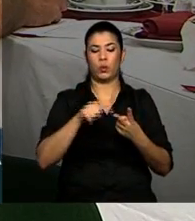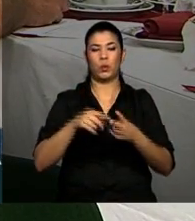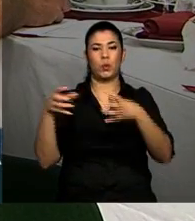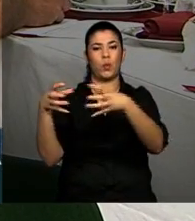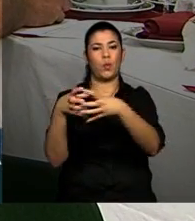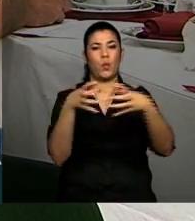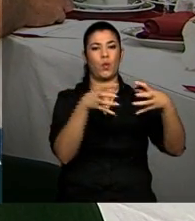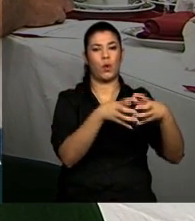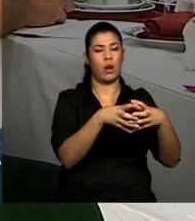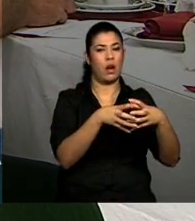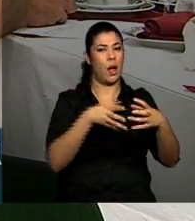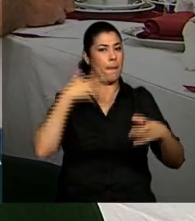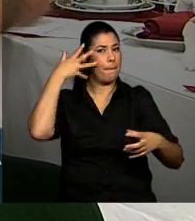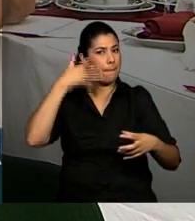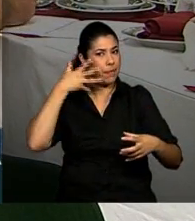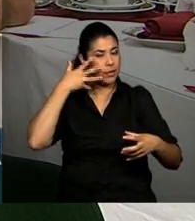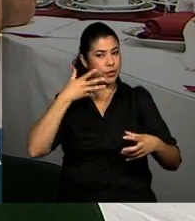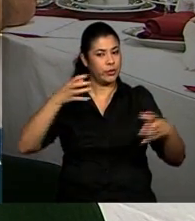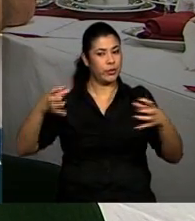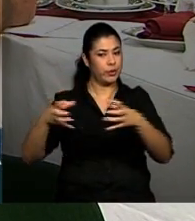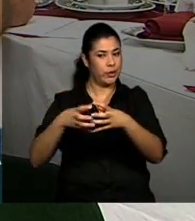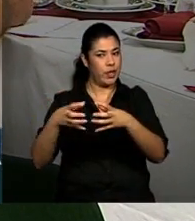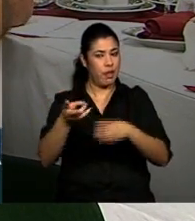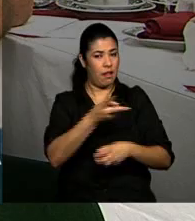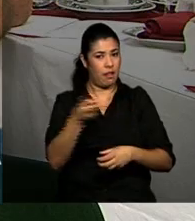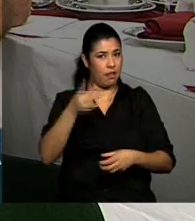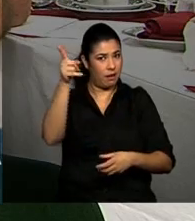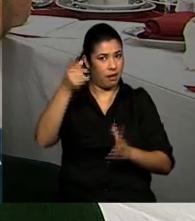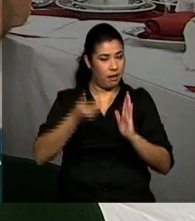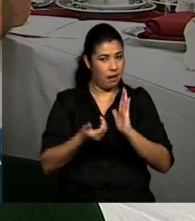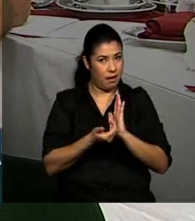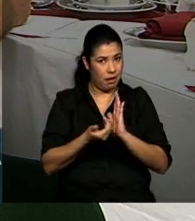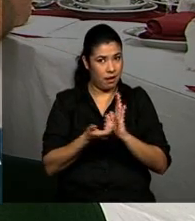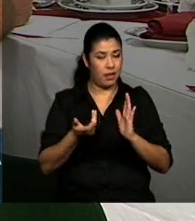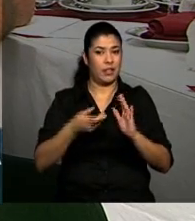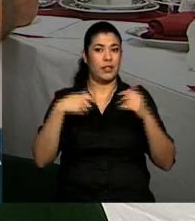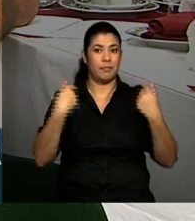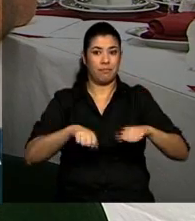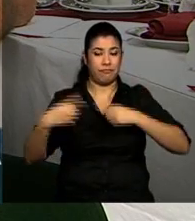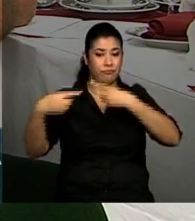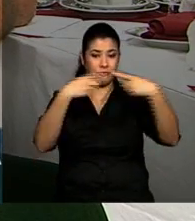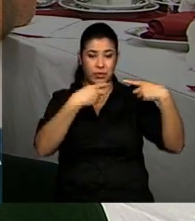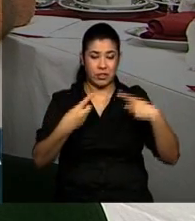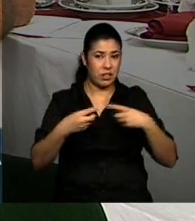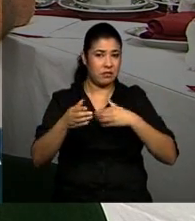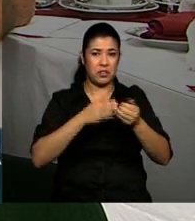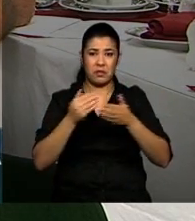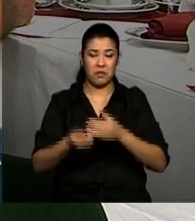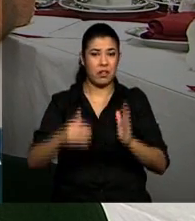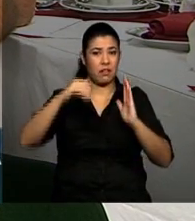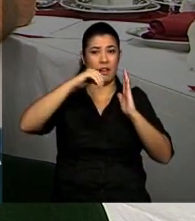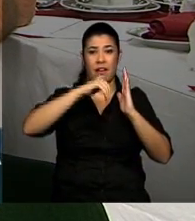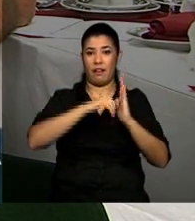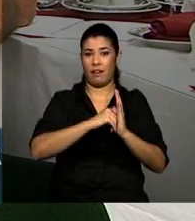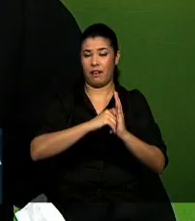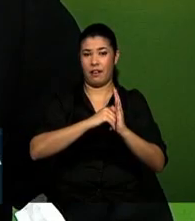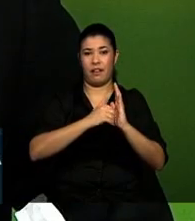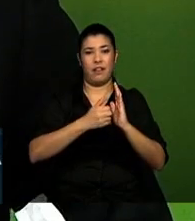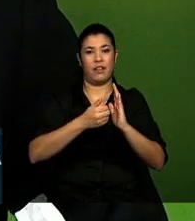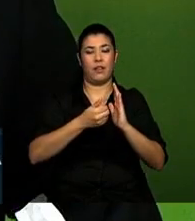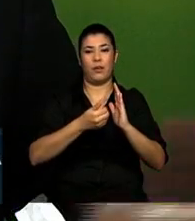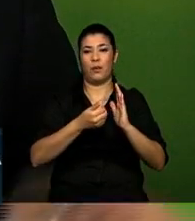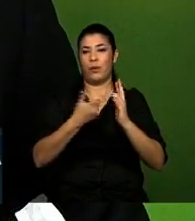partidos Esse é um tema das bancadas e dos partidos tanto na Câmara como no senado portanto é um tema de autonomia do